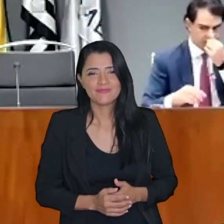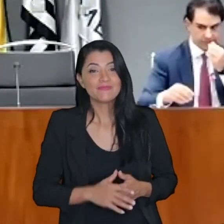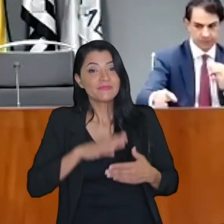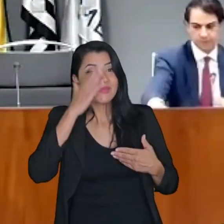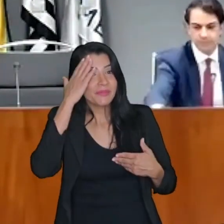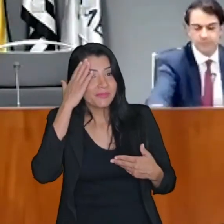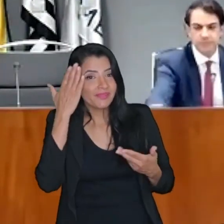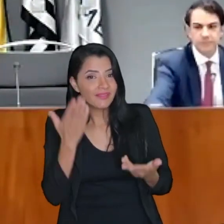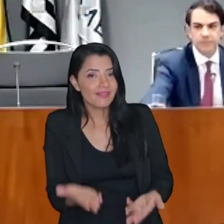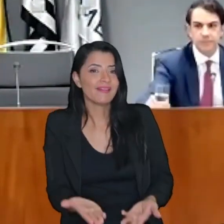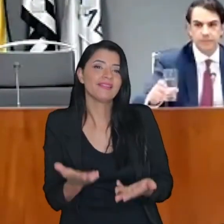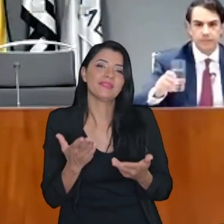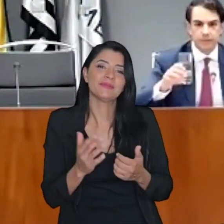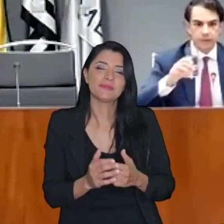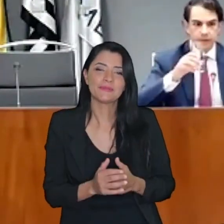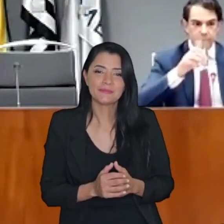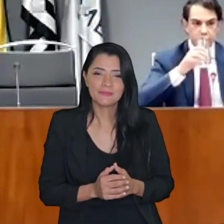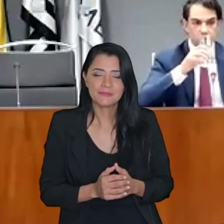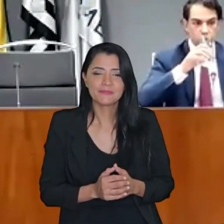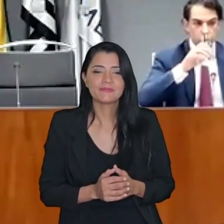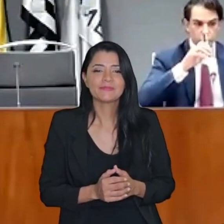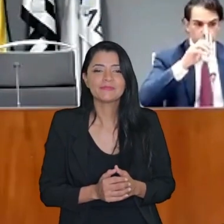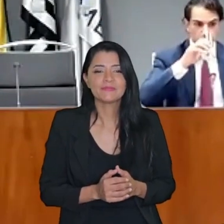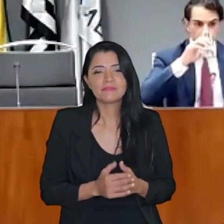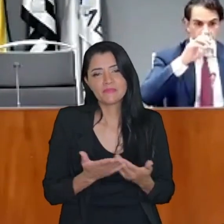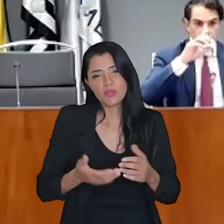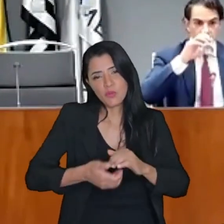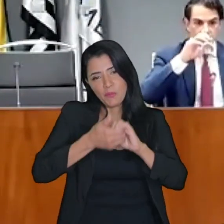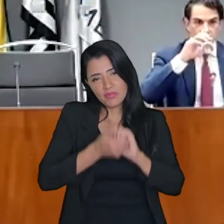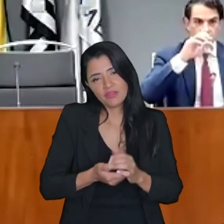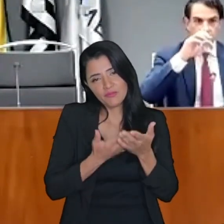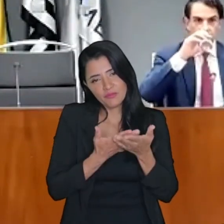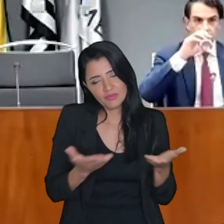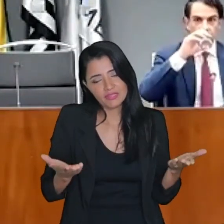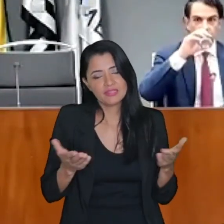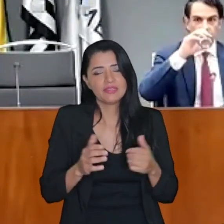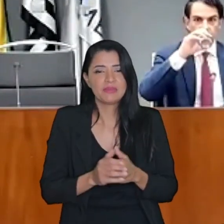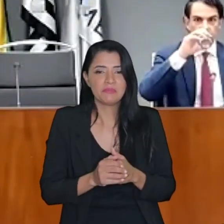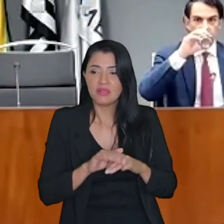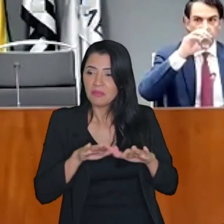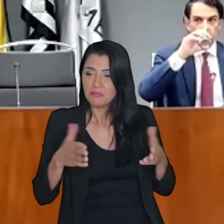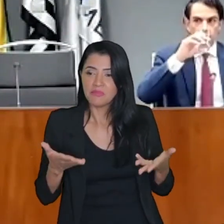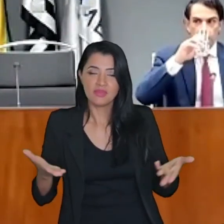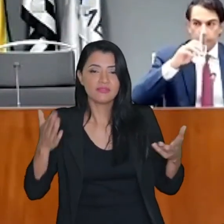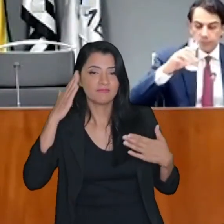Obrigado, Reide. Queria, em primeiro lugar, te cumprimentar pela presidência da mesa,